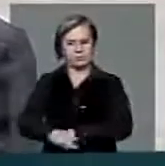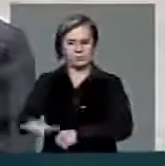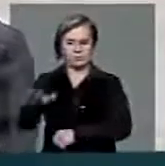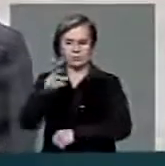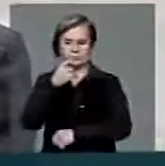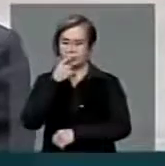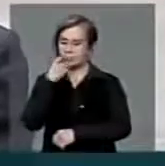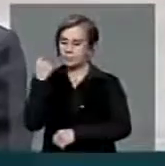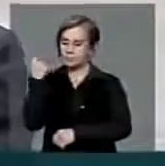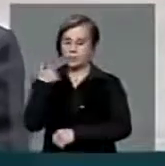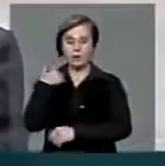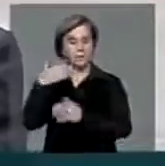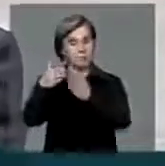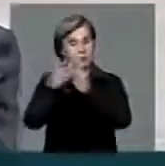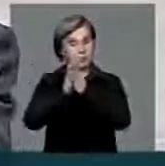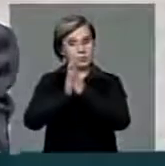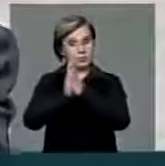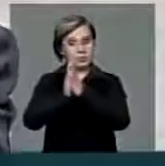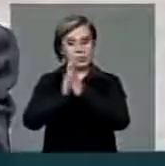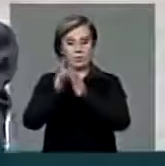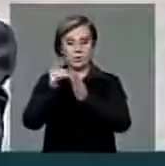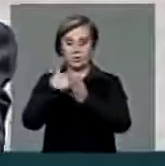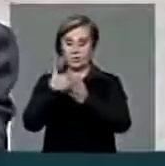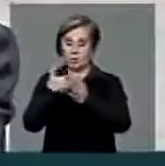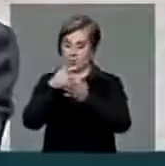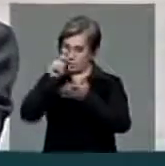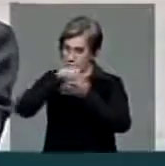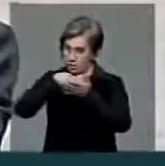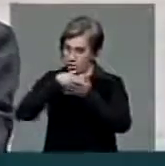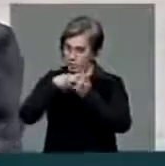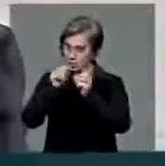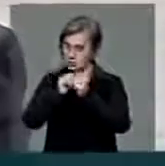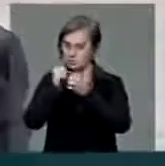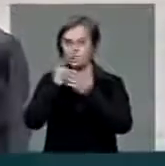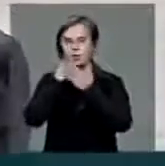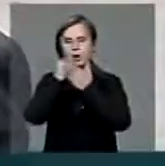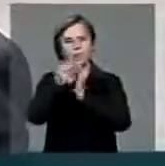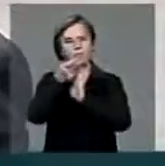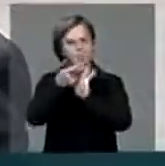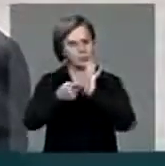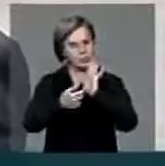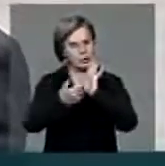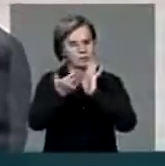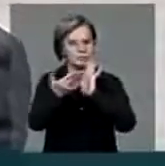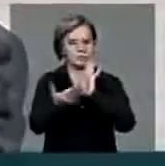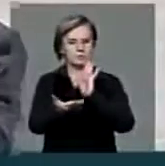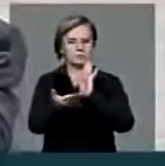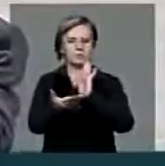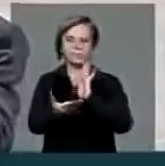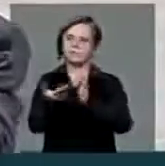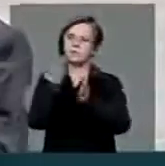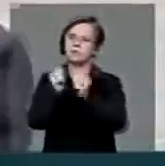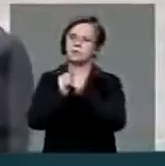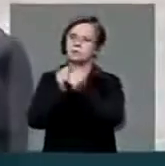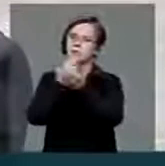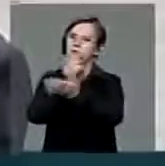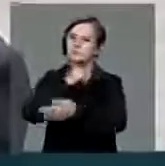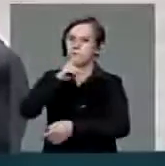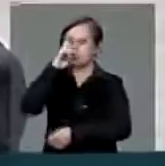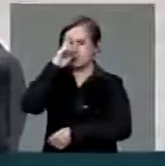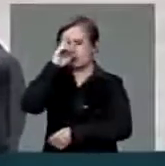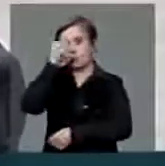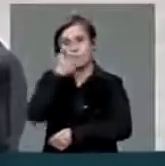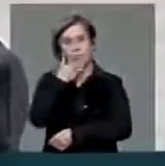favor, eu quero que você me coloque como um dos que assinam e apoiam este projeto, e vindo de Vossa Excelência,